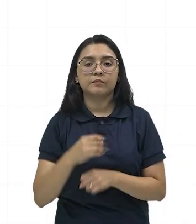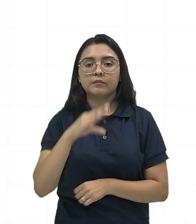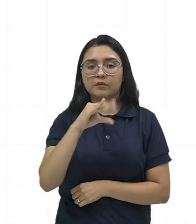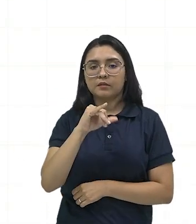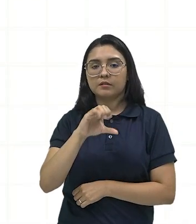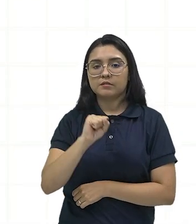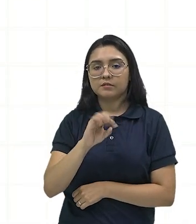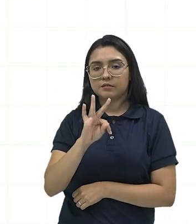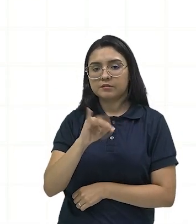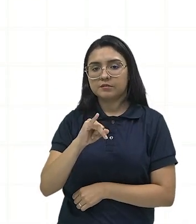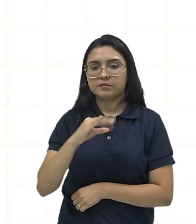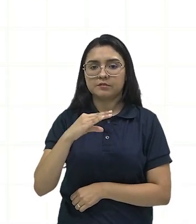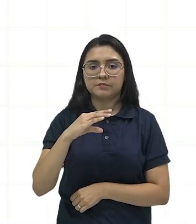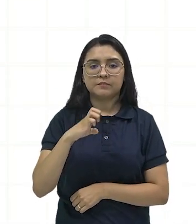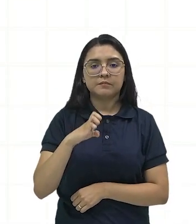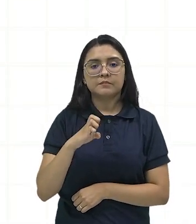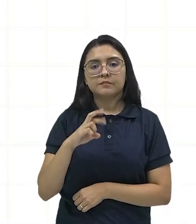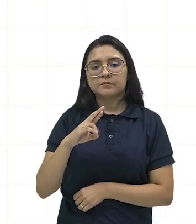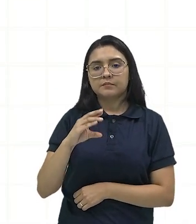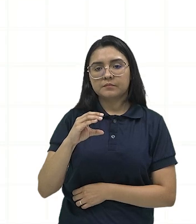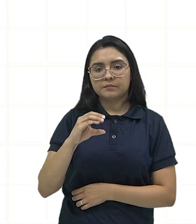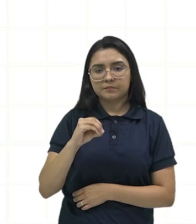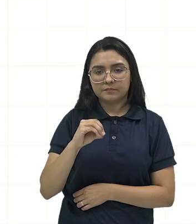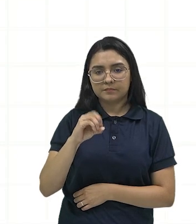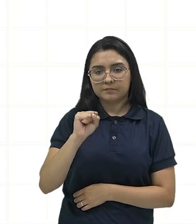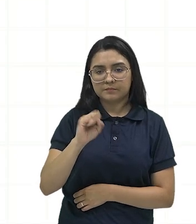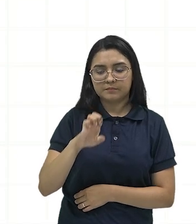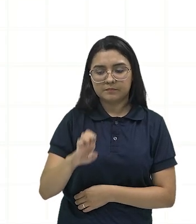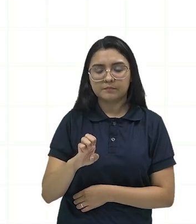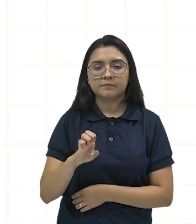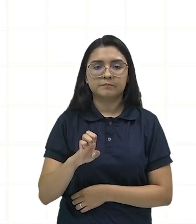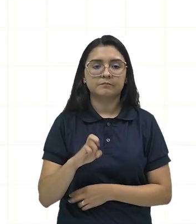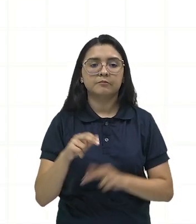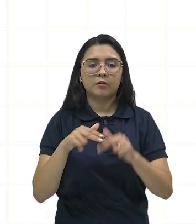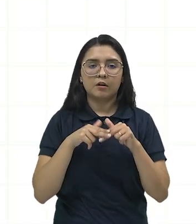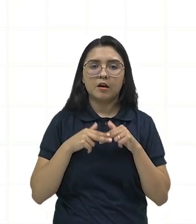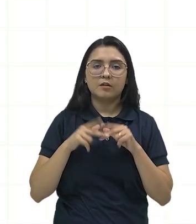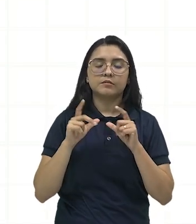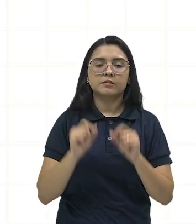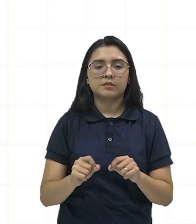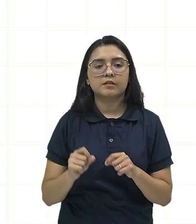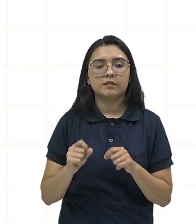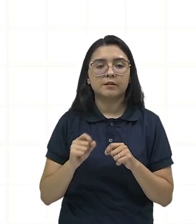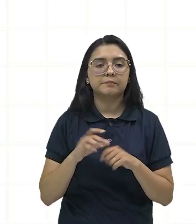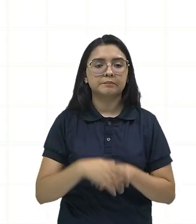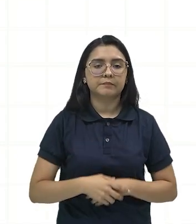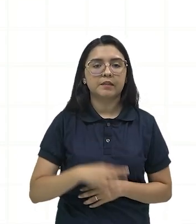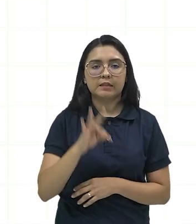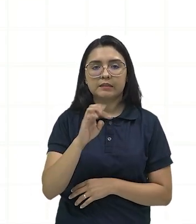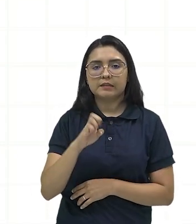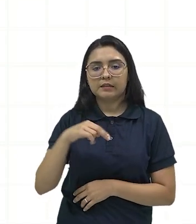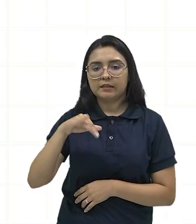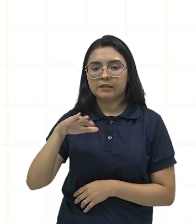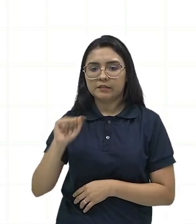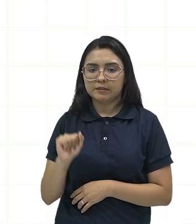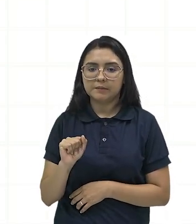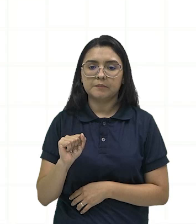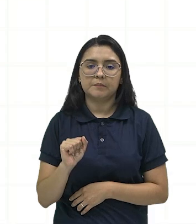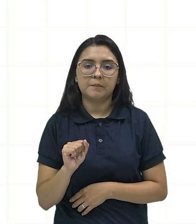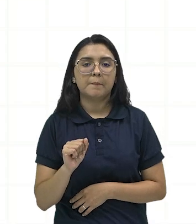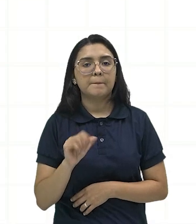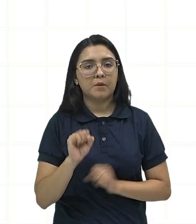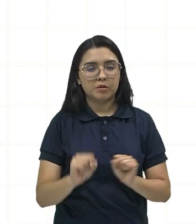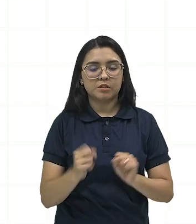né, que é quando a pessoa se contamina, tá, pelos ovos dessa tênia, que podem ser a saginata ou a